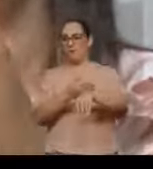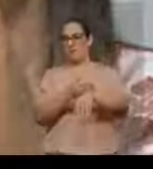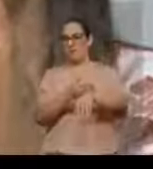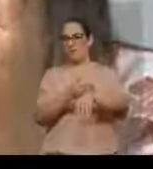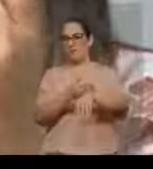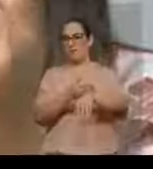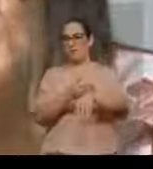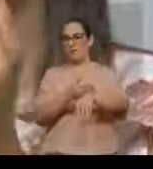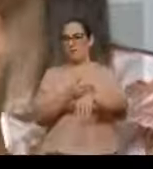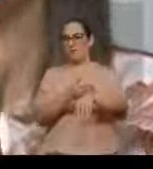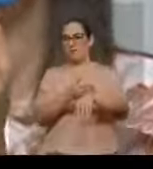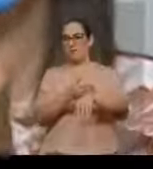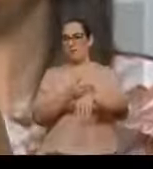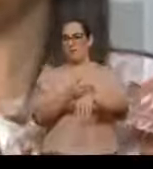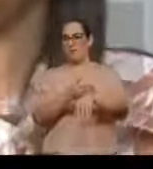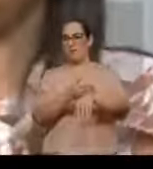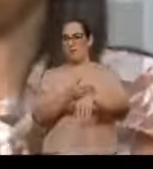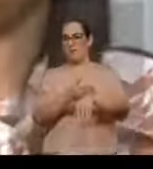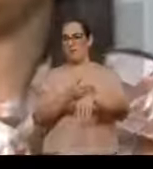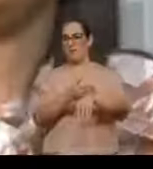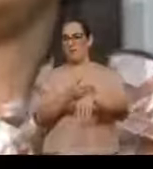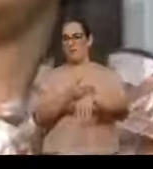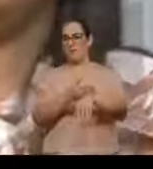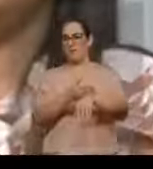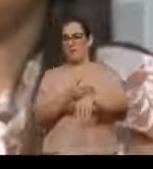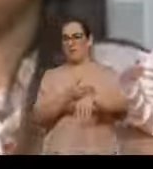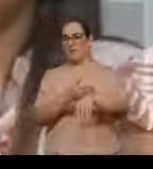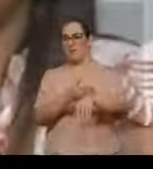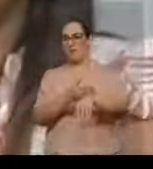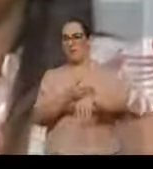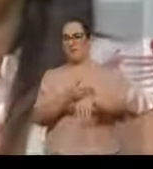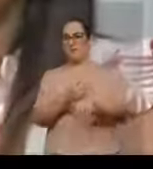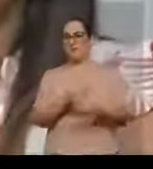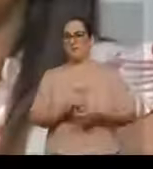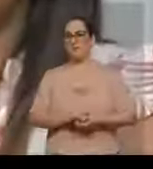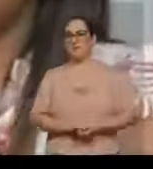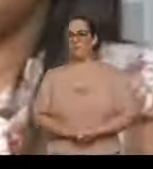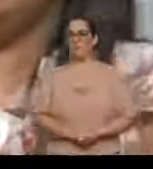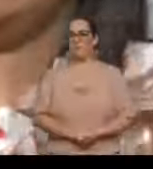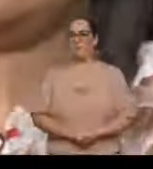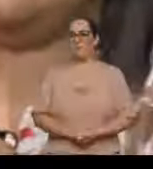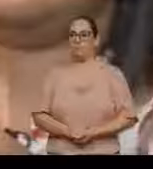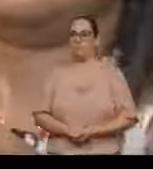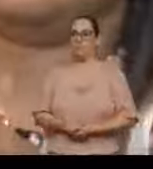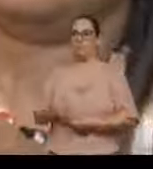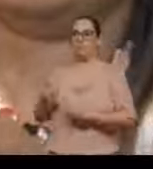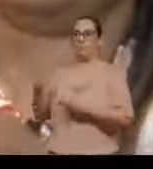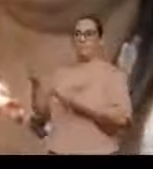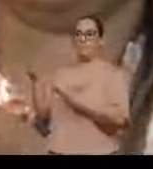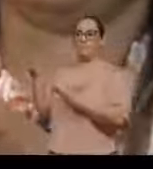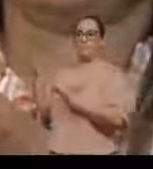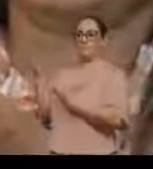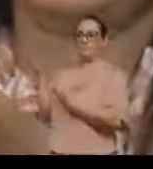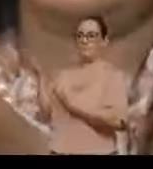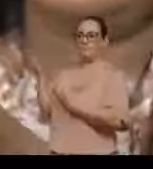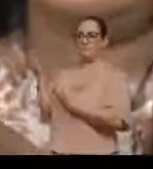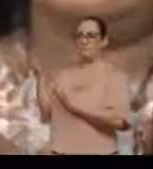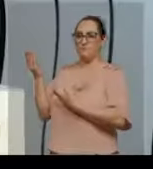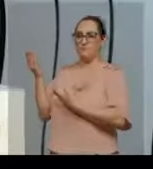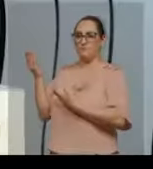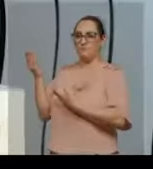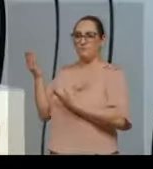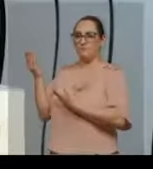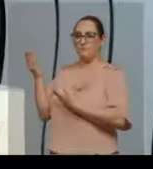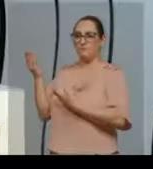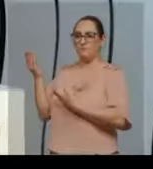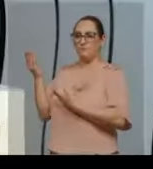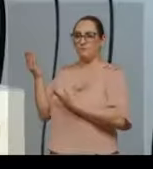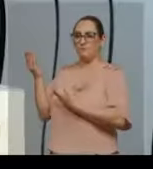Então, juntei aqui. Opa, peraí. Vamos colocar aqui.